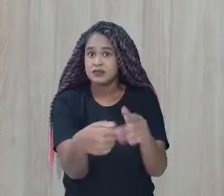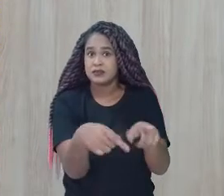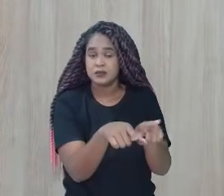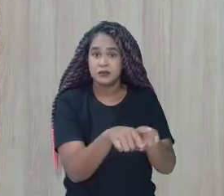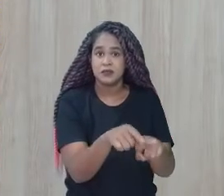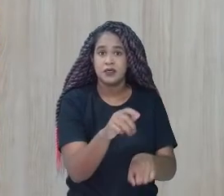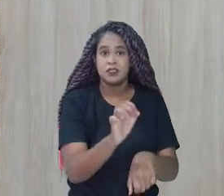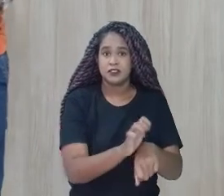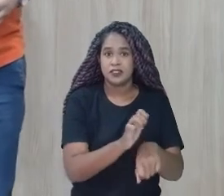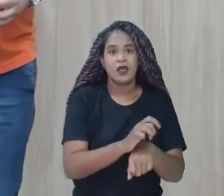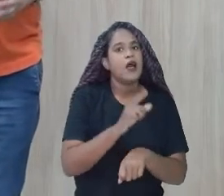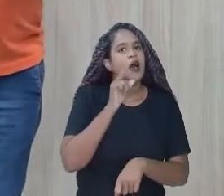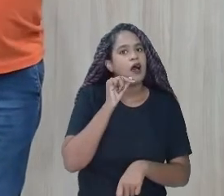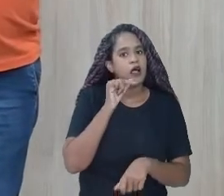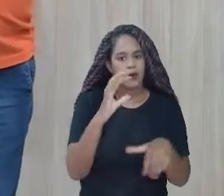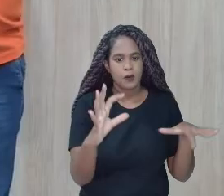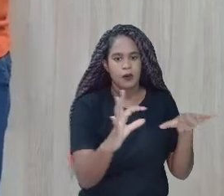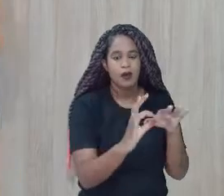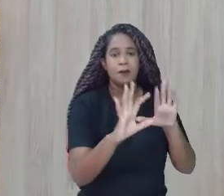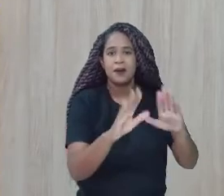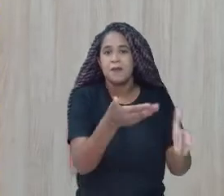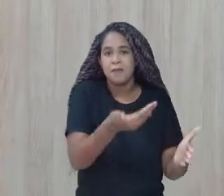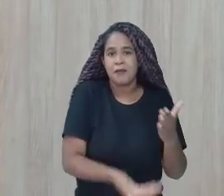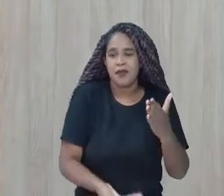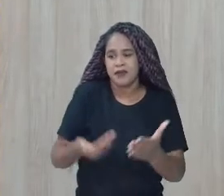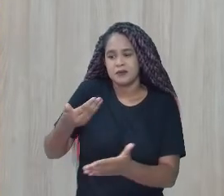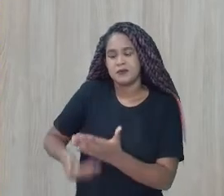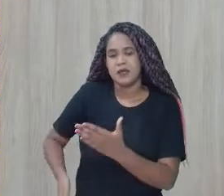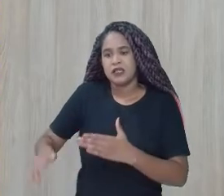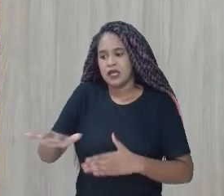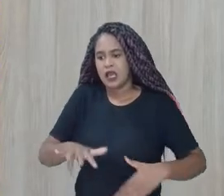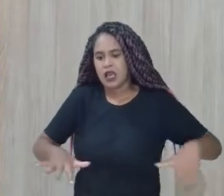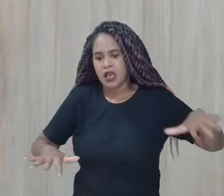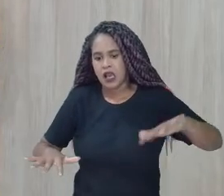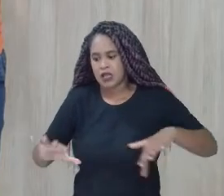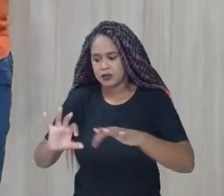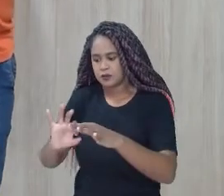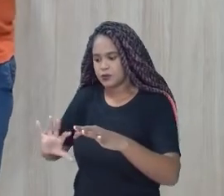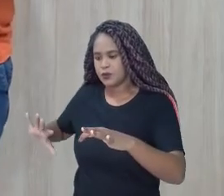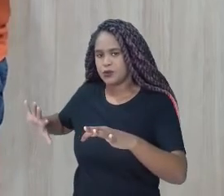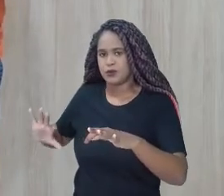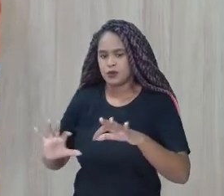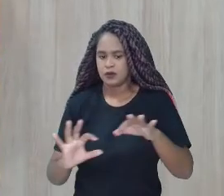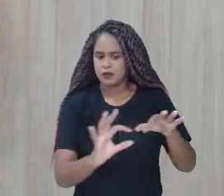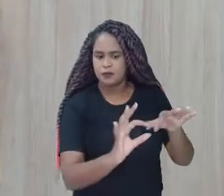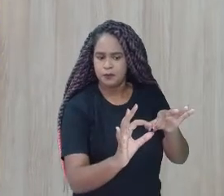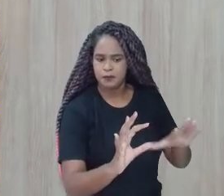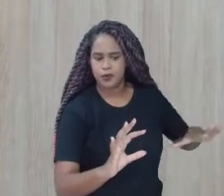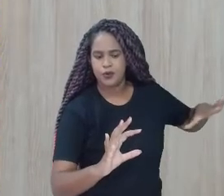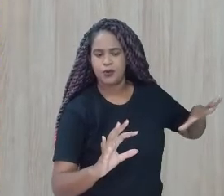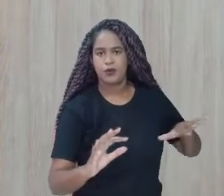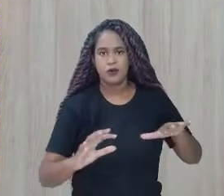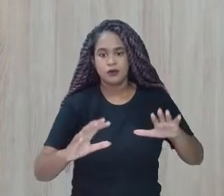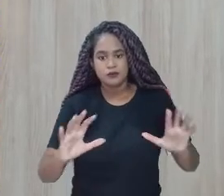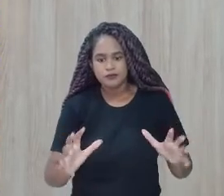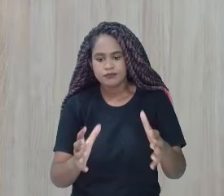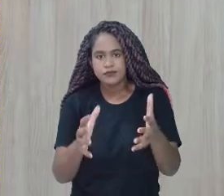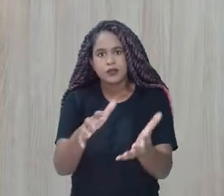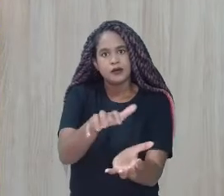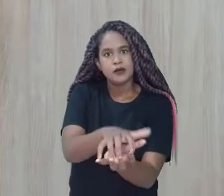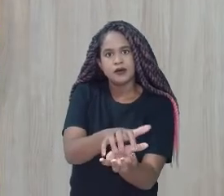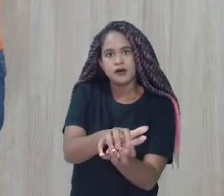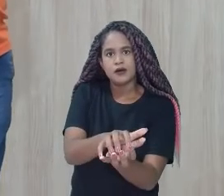do estado de Alagoas, ele vai perder esses territórios. Então, nesse sentido, hoje,